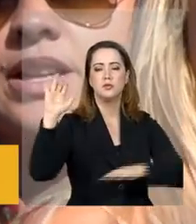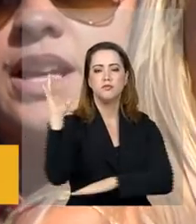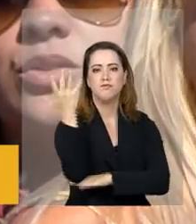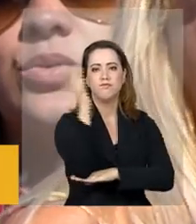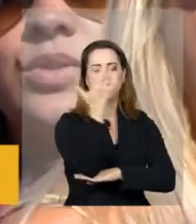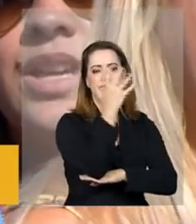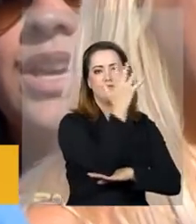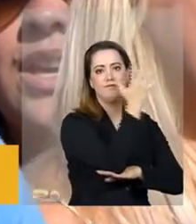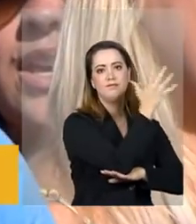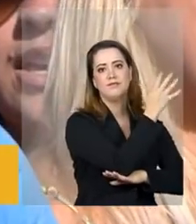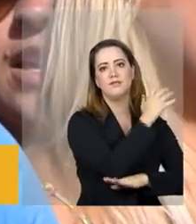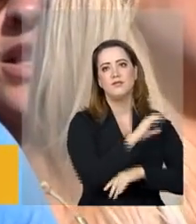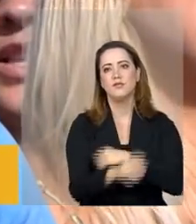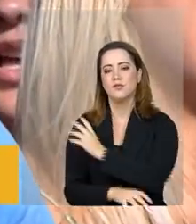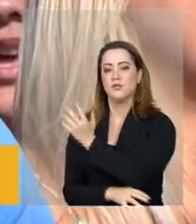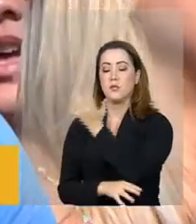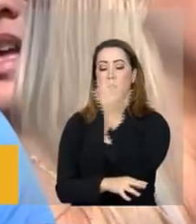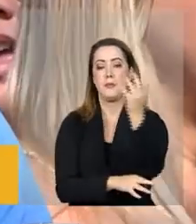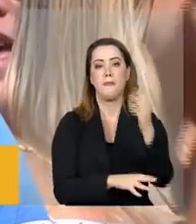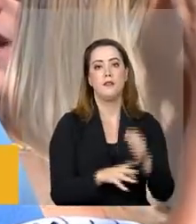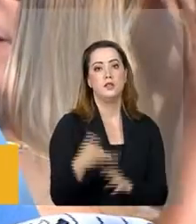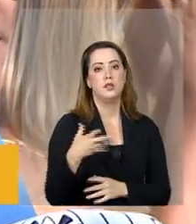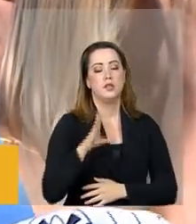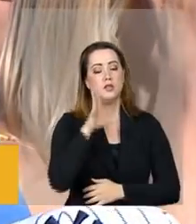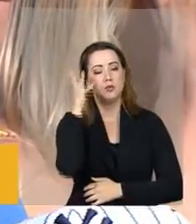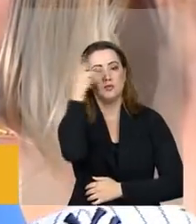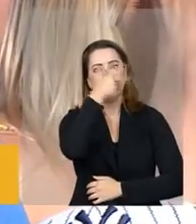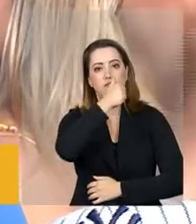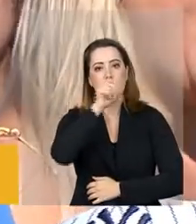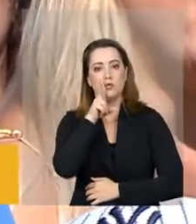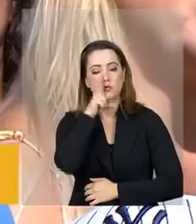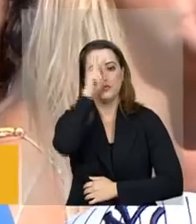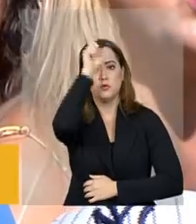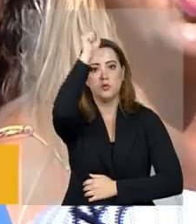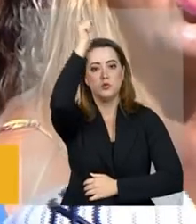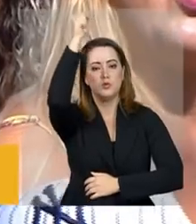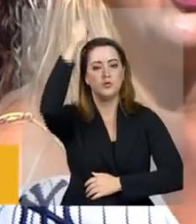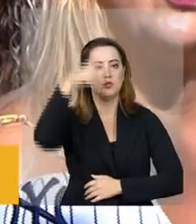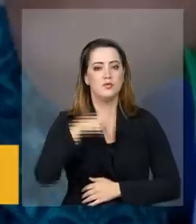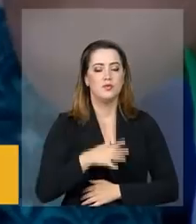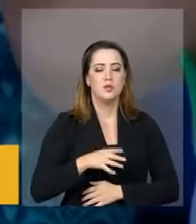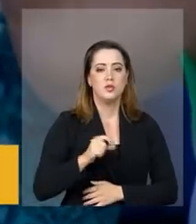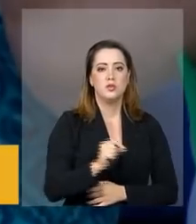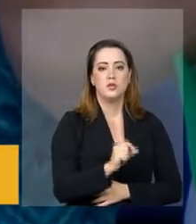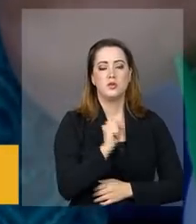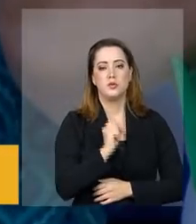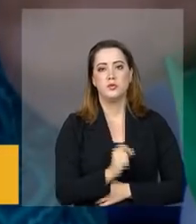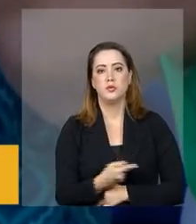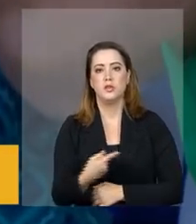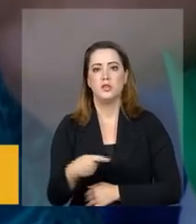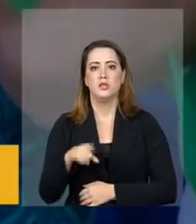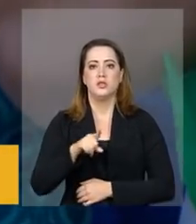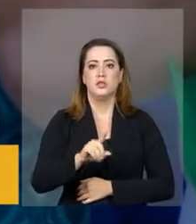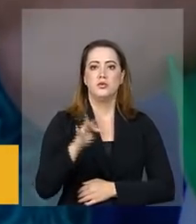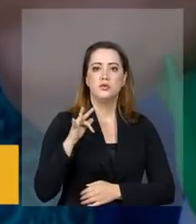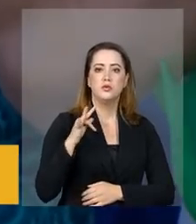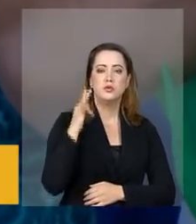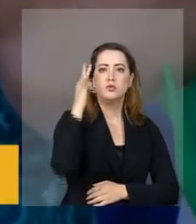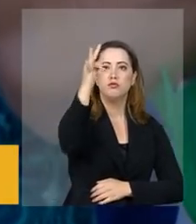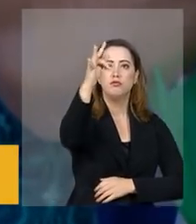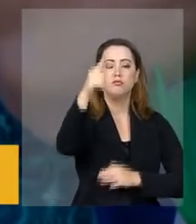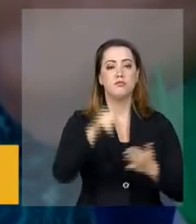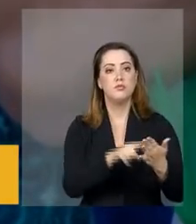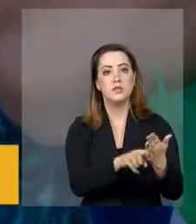própria natureza, és belo, és forte, impávido colosso, e o teu